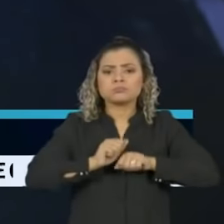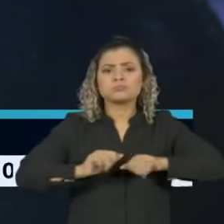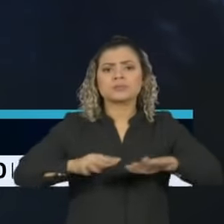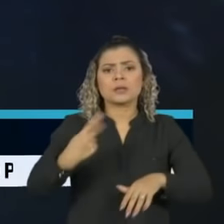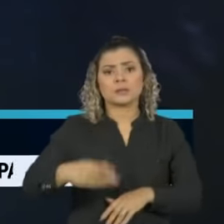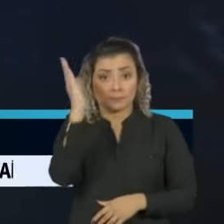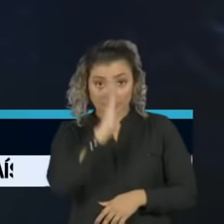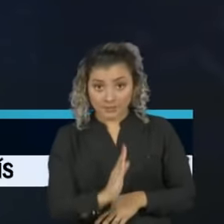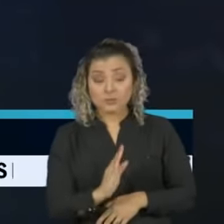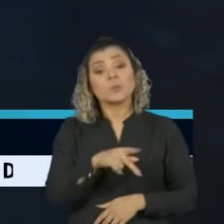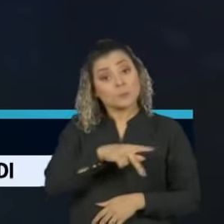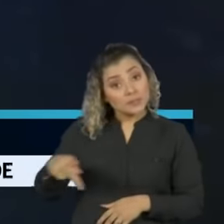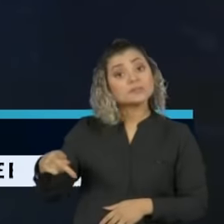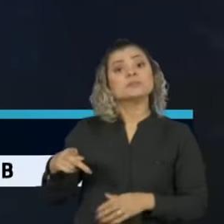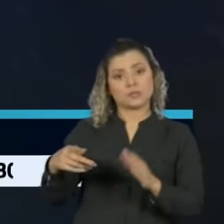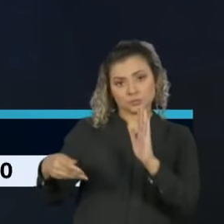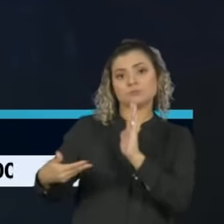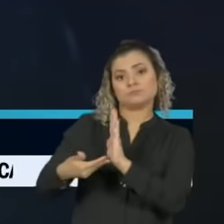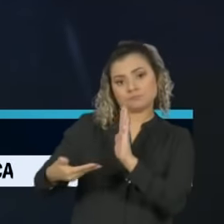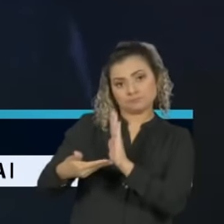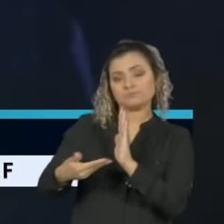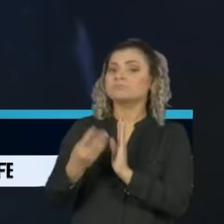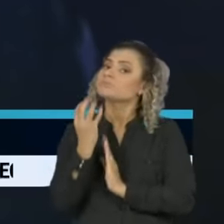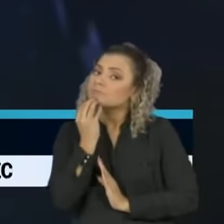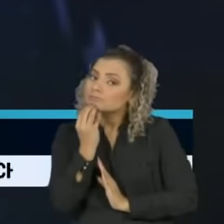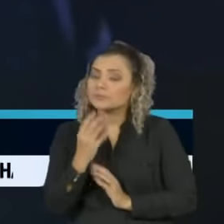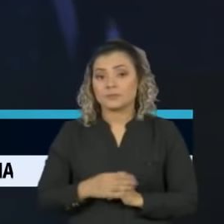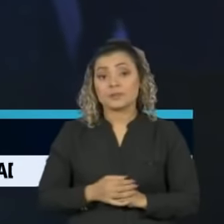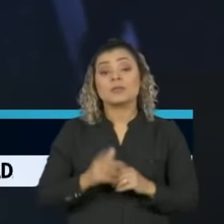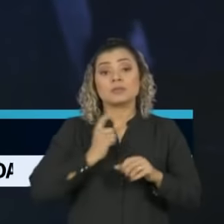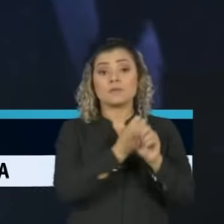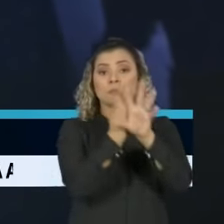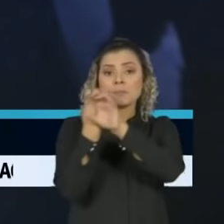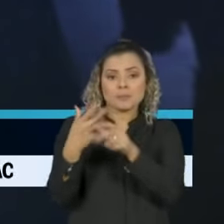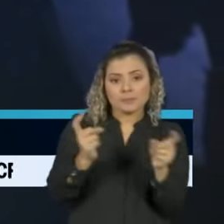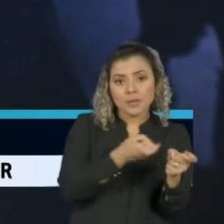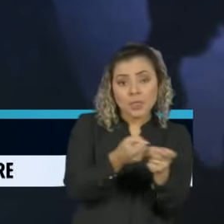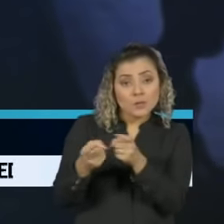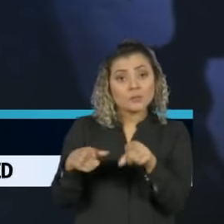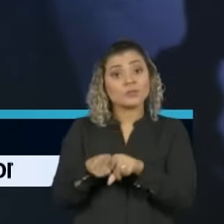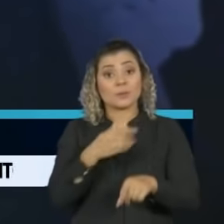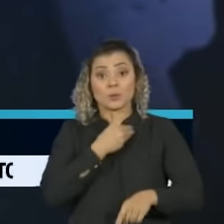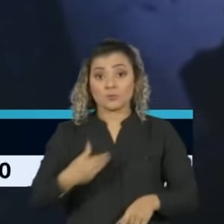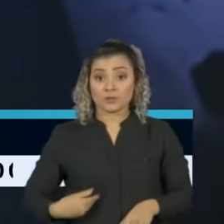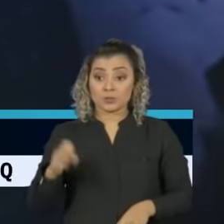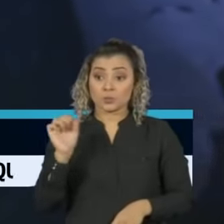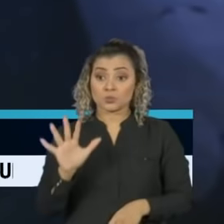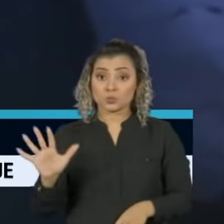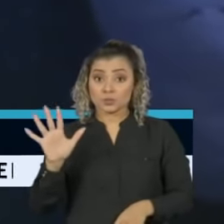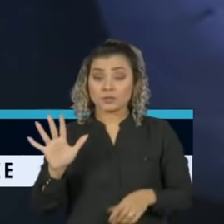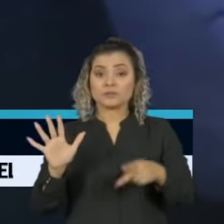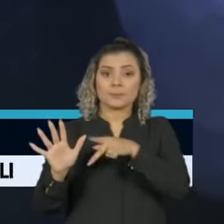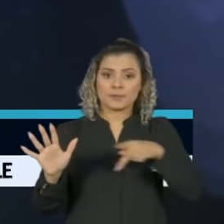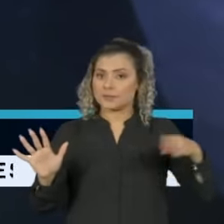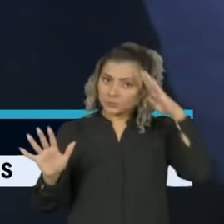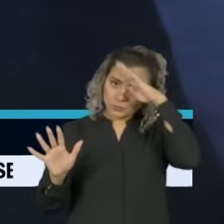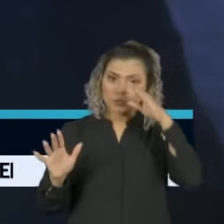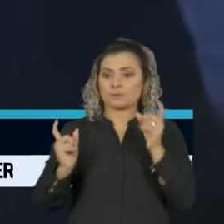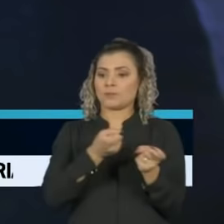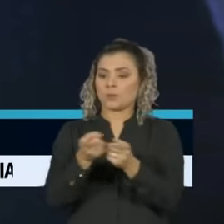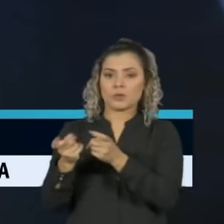Brasil com o presidente da Câmara, Rodrigo Maia. O encontro aconteceu após outra reunião entre governadores do Sudeste e o presidente Jair